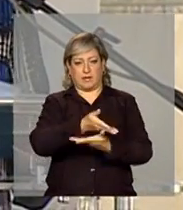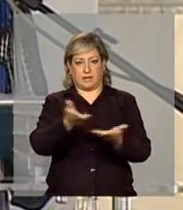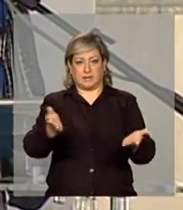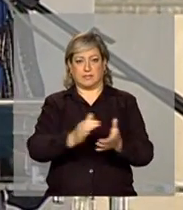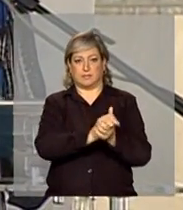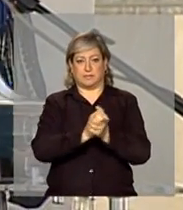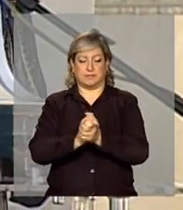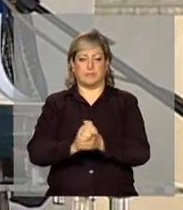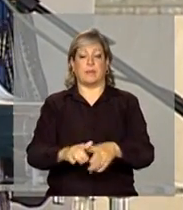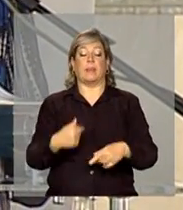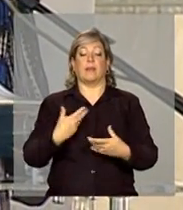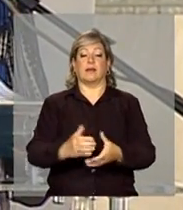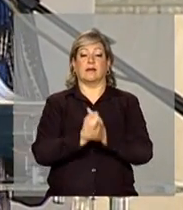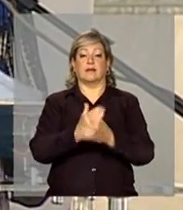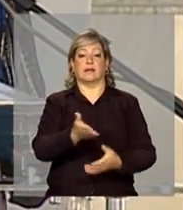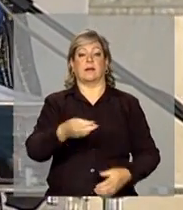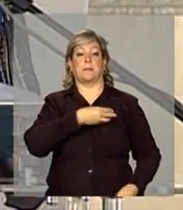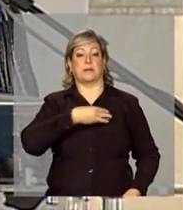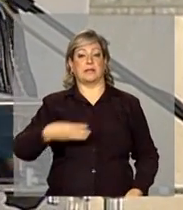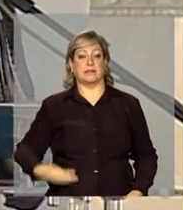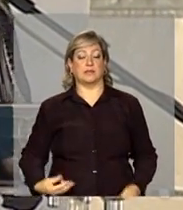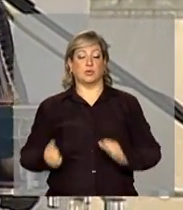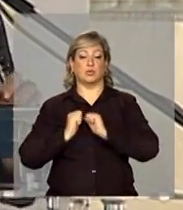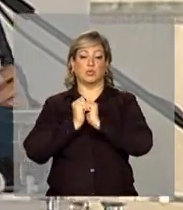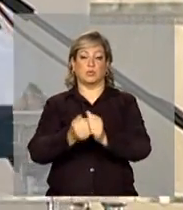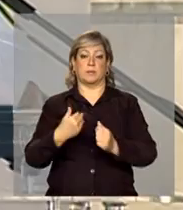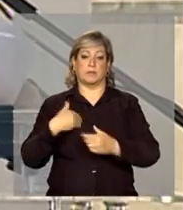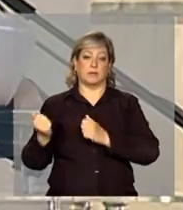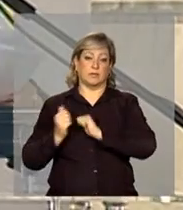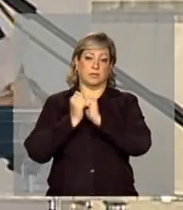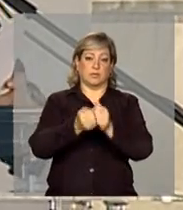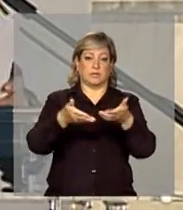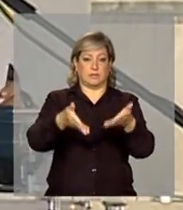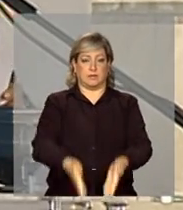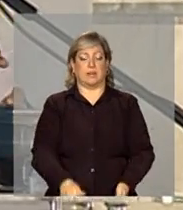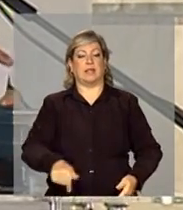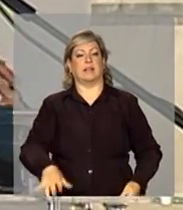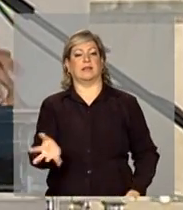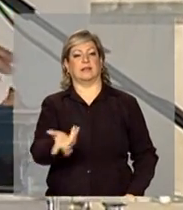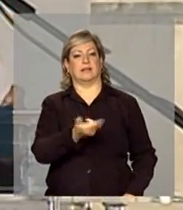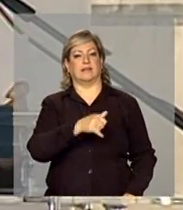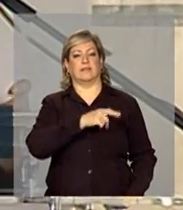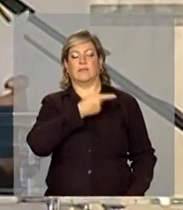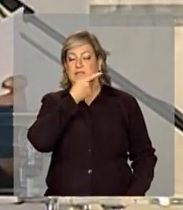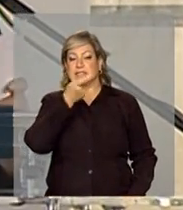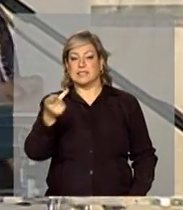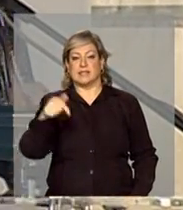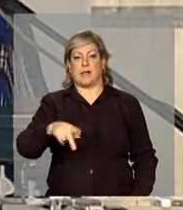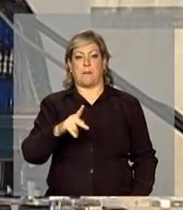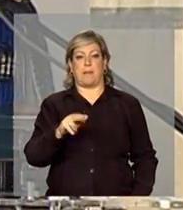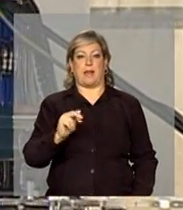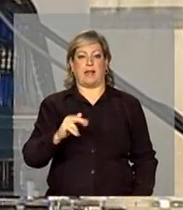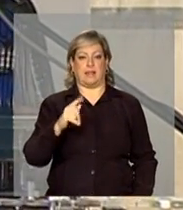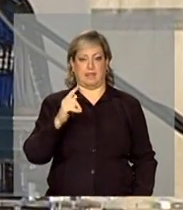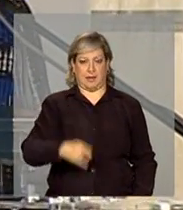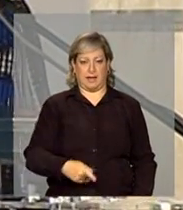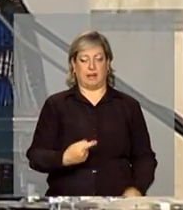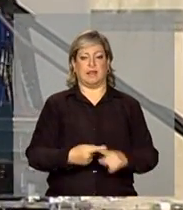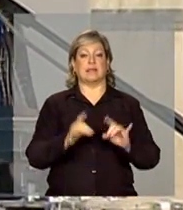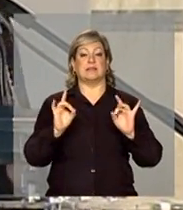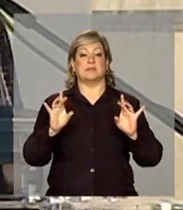que me acompanham aqui nessa querida visita ao Paraná,